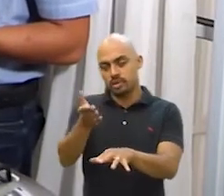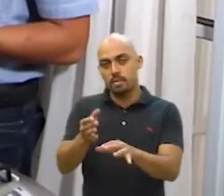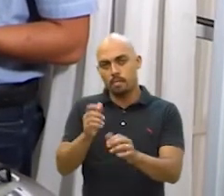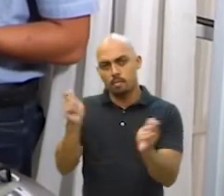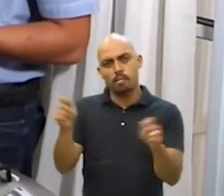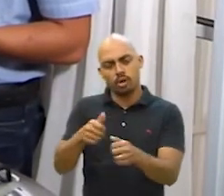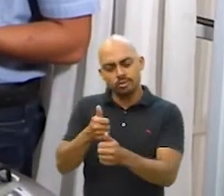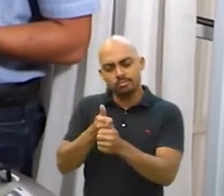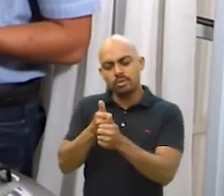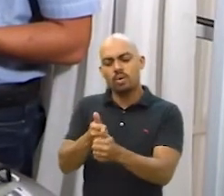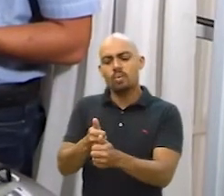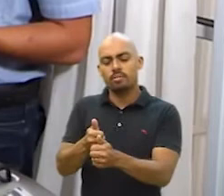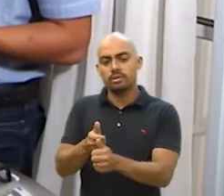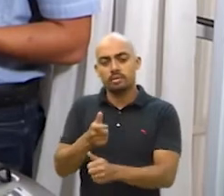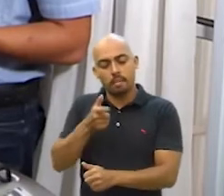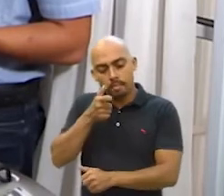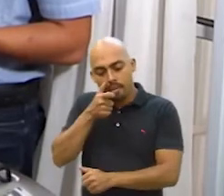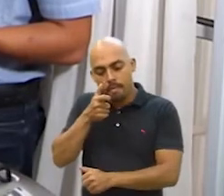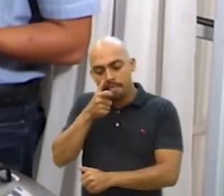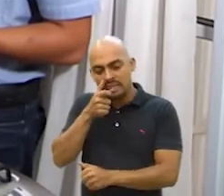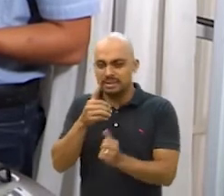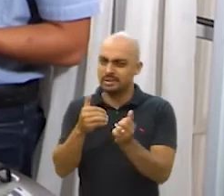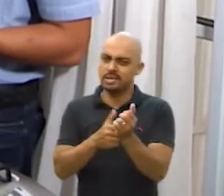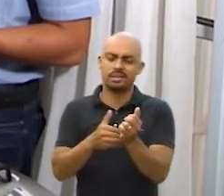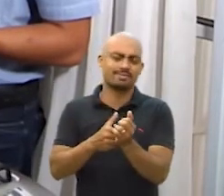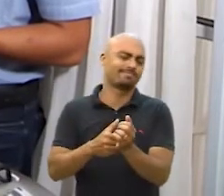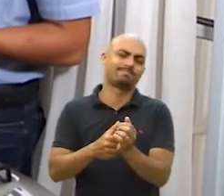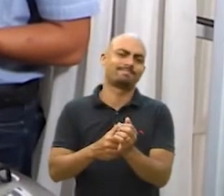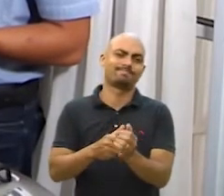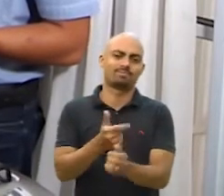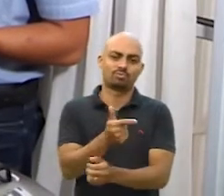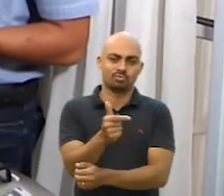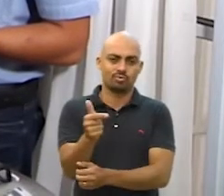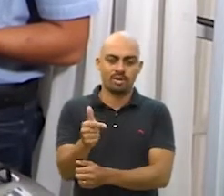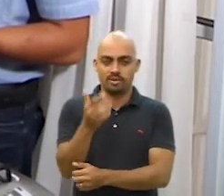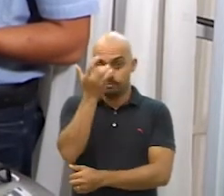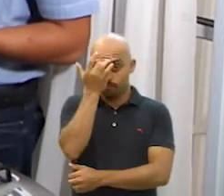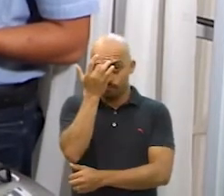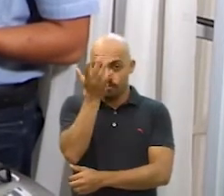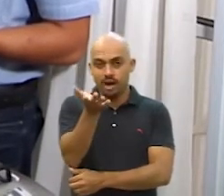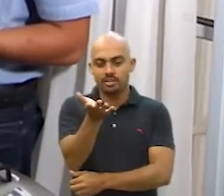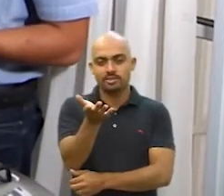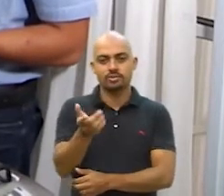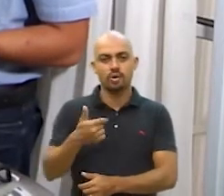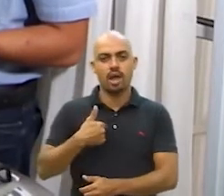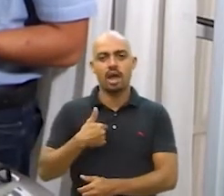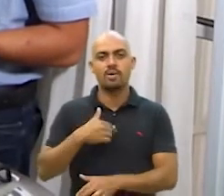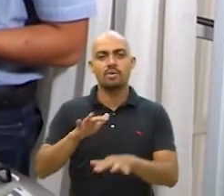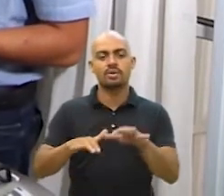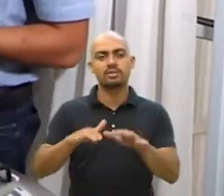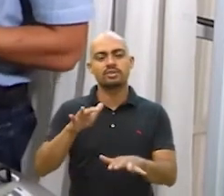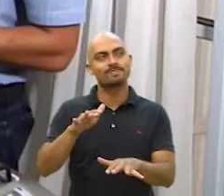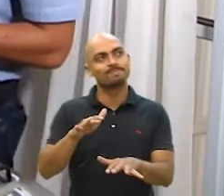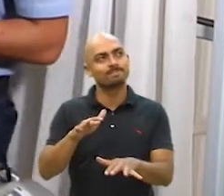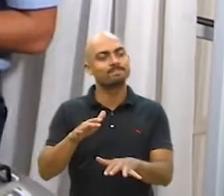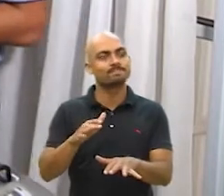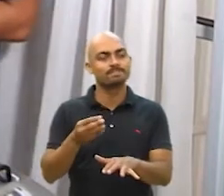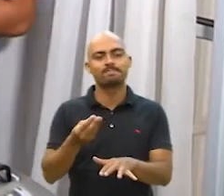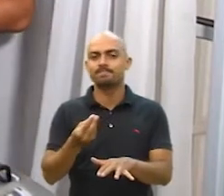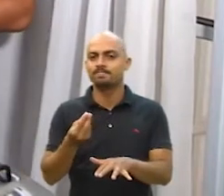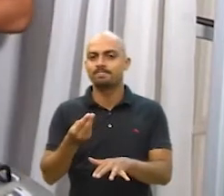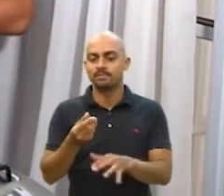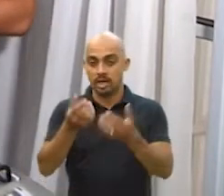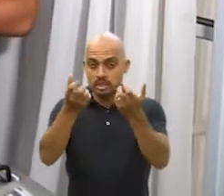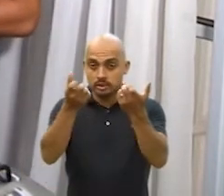acompanhar, né? Não tem muito segredo, viu, pessoal? Muito fácil. Eu também procuro, assim, falar